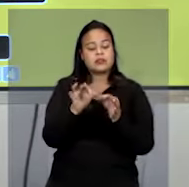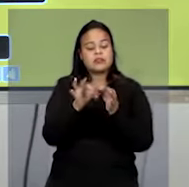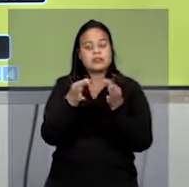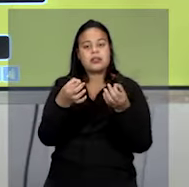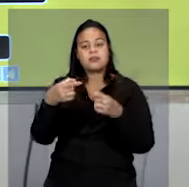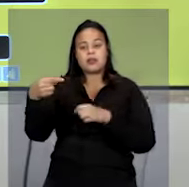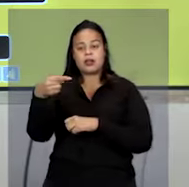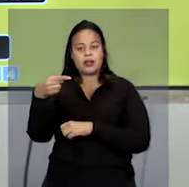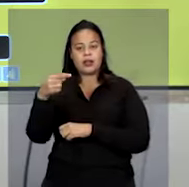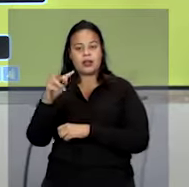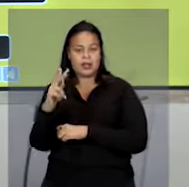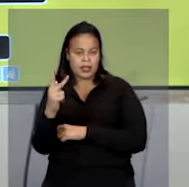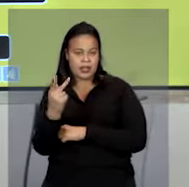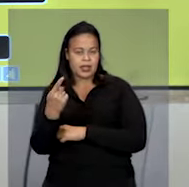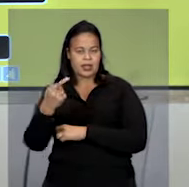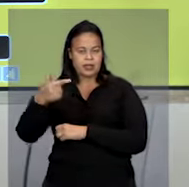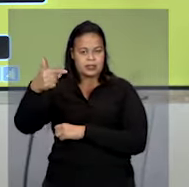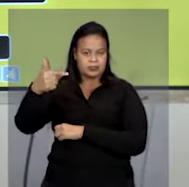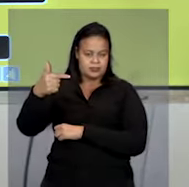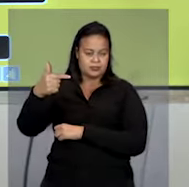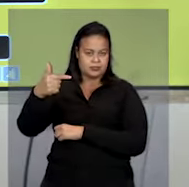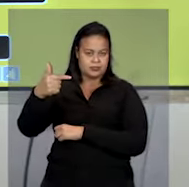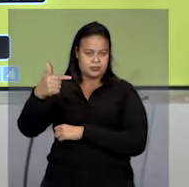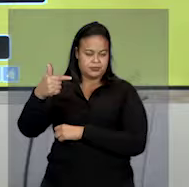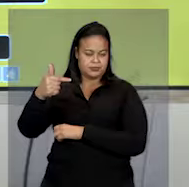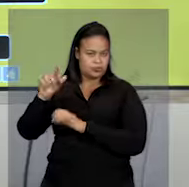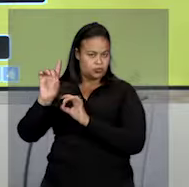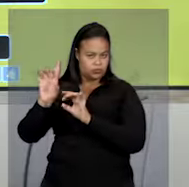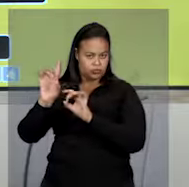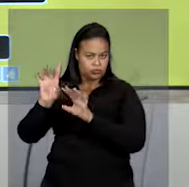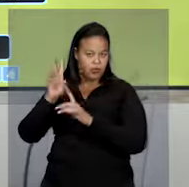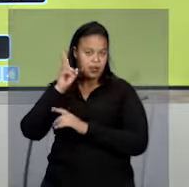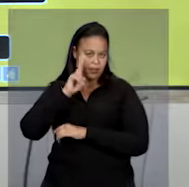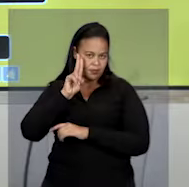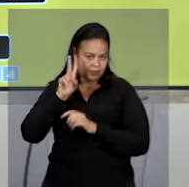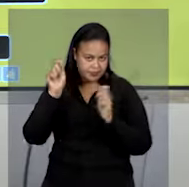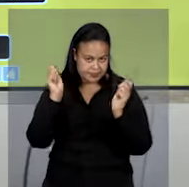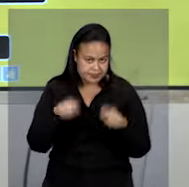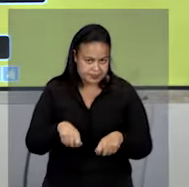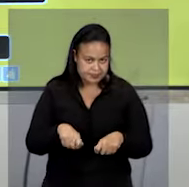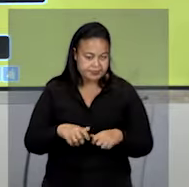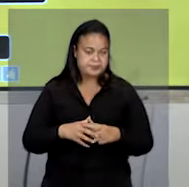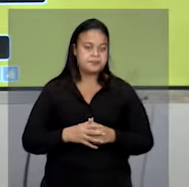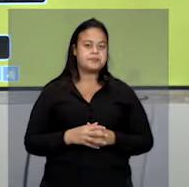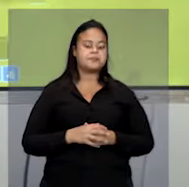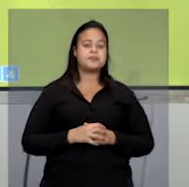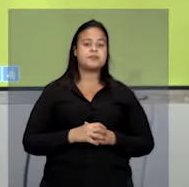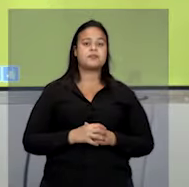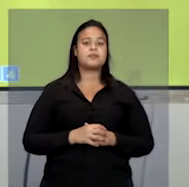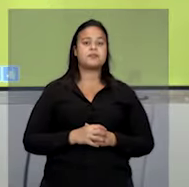simples, é só H2, só tem átomo de hidrogênio, tá? Lembre disso aí.